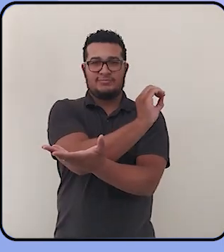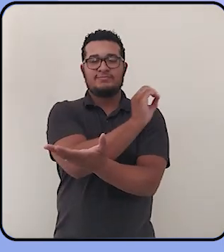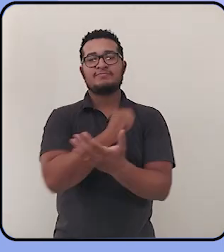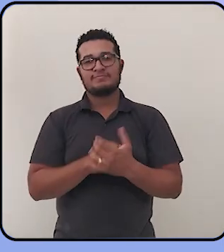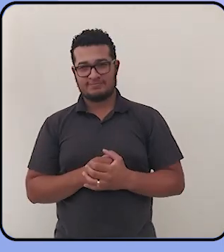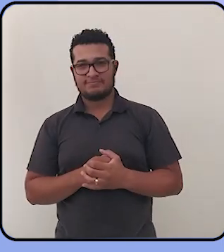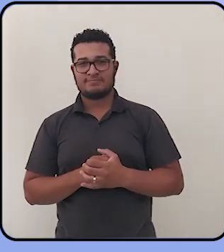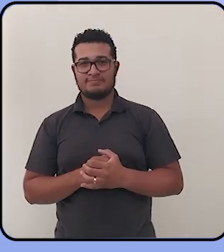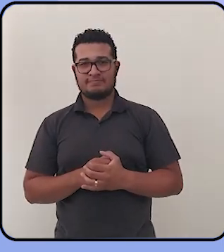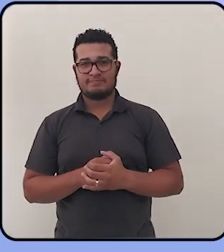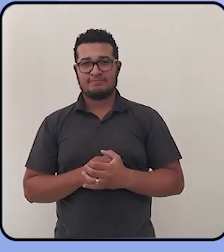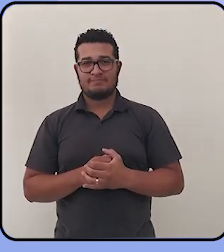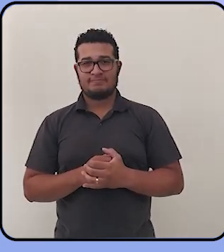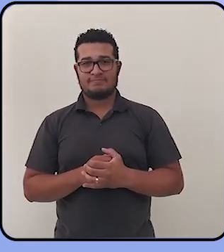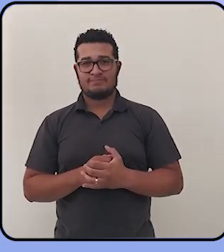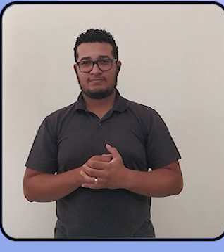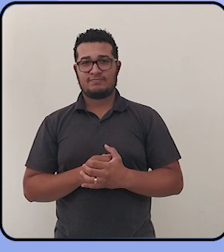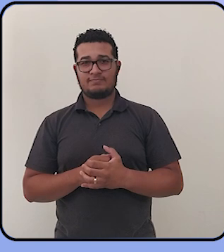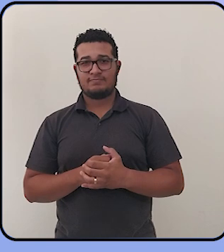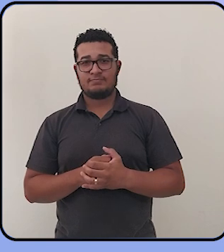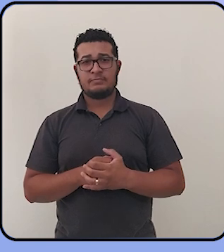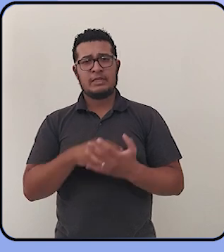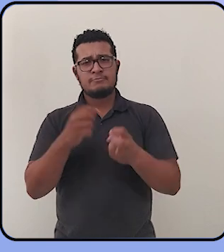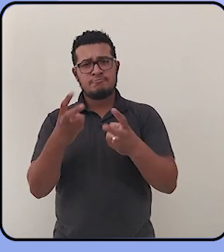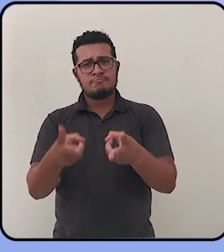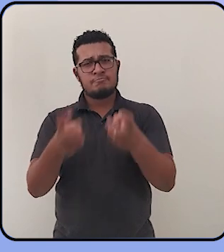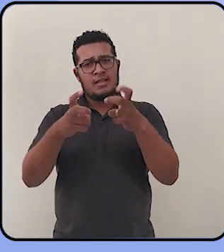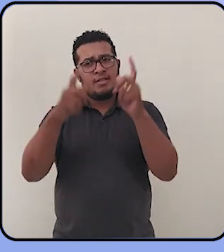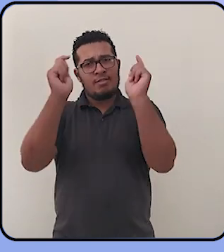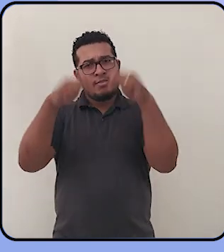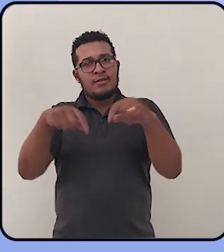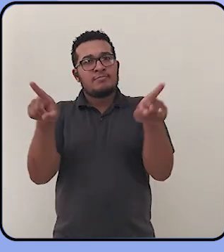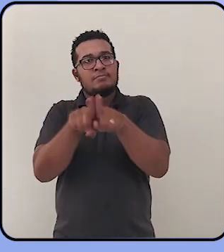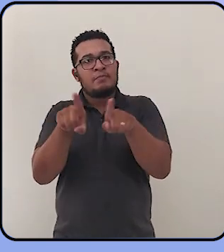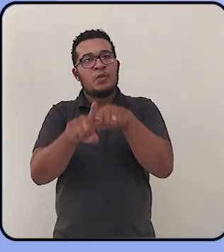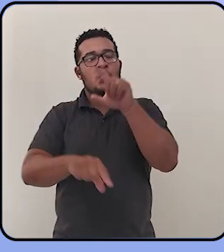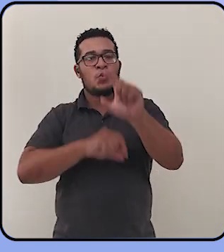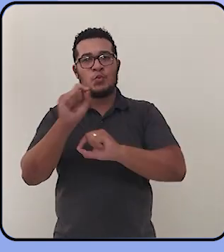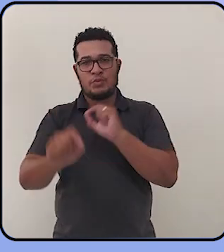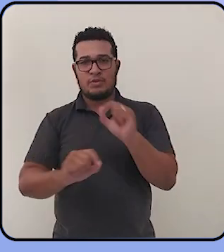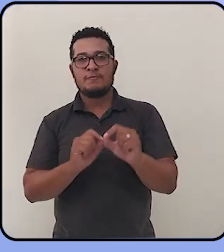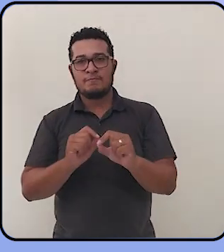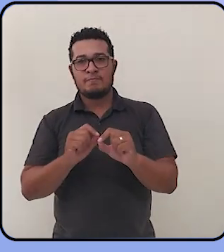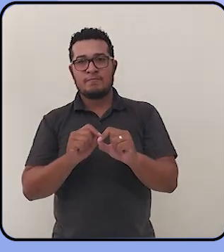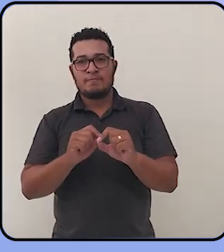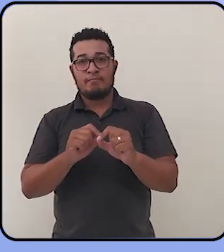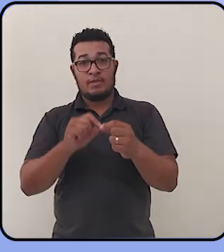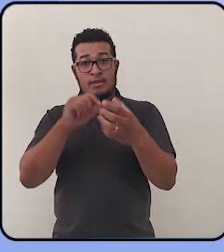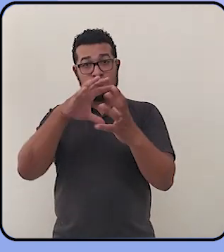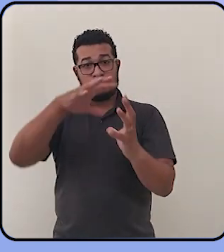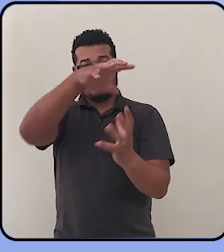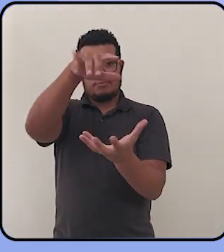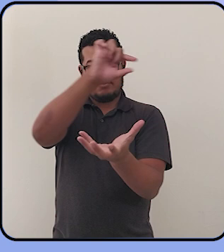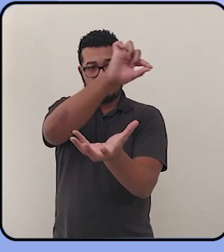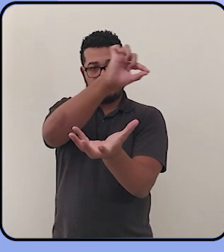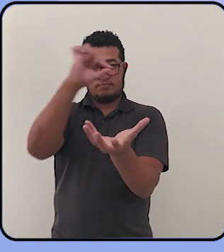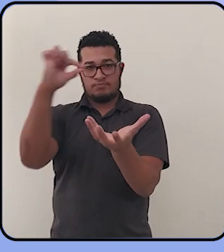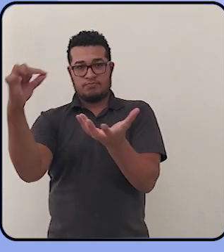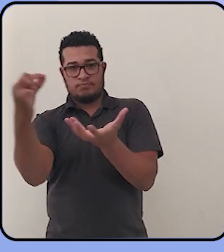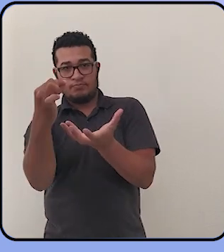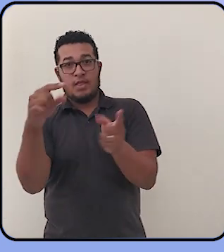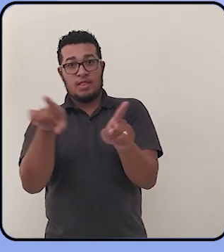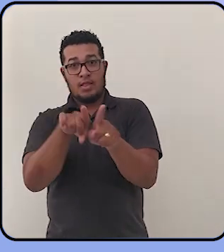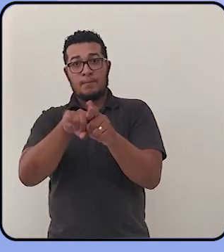hemisfério oeste. Vocês podem observar ainda que a linha do Equador e